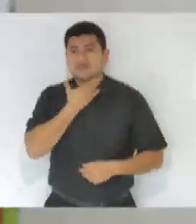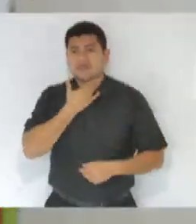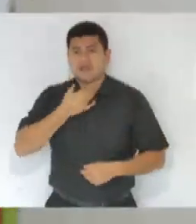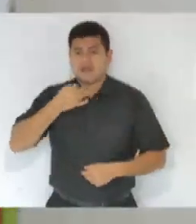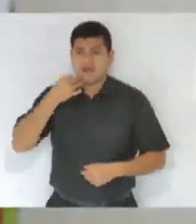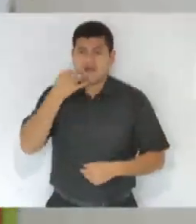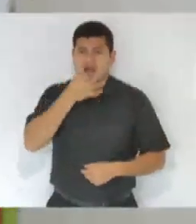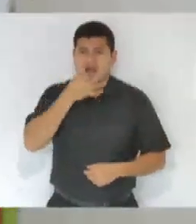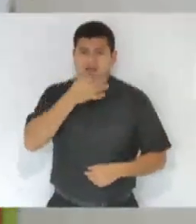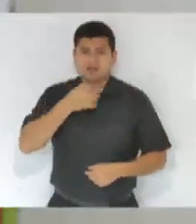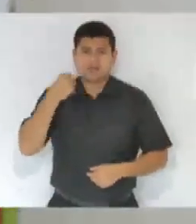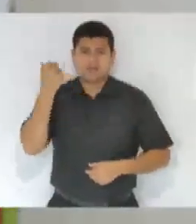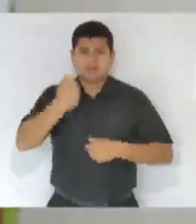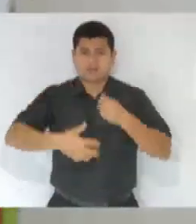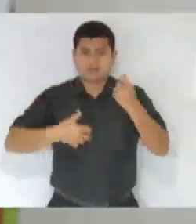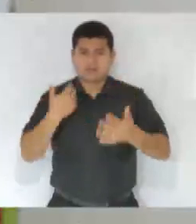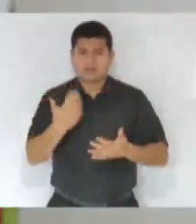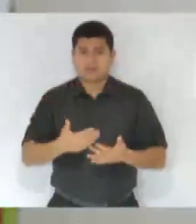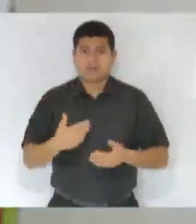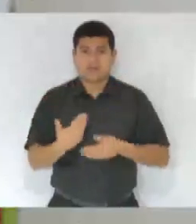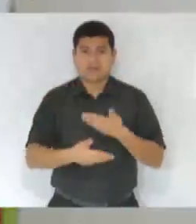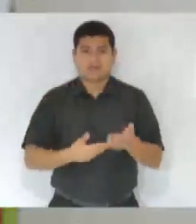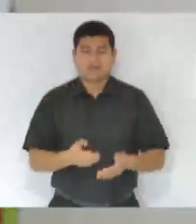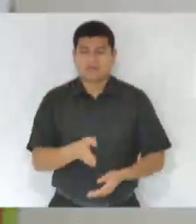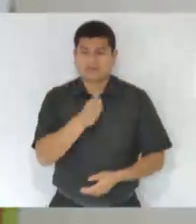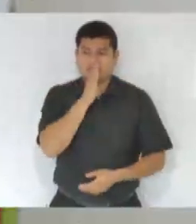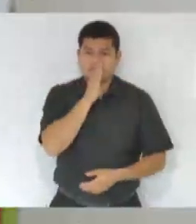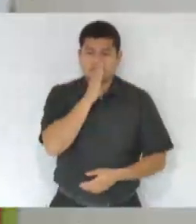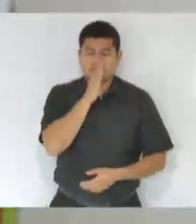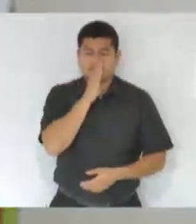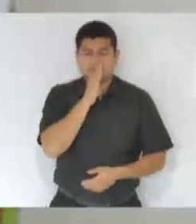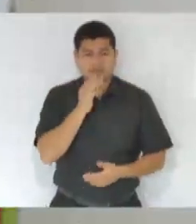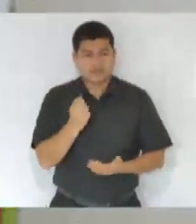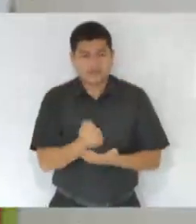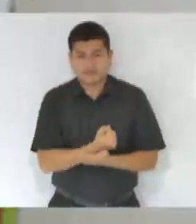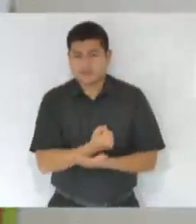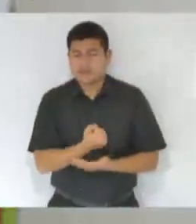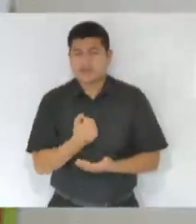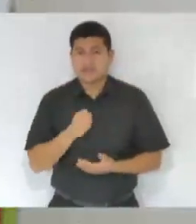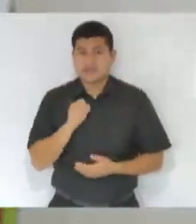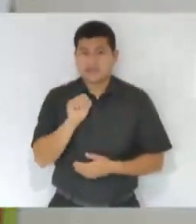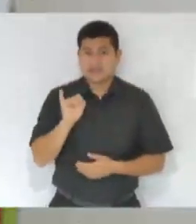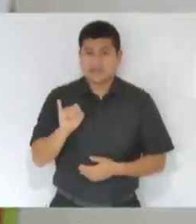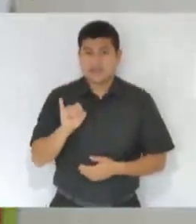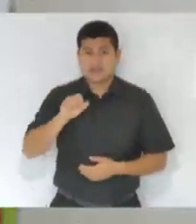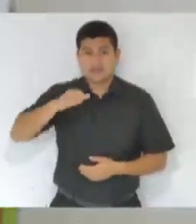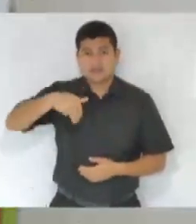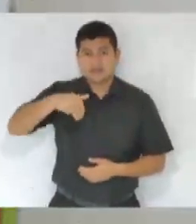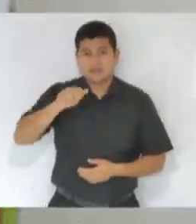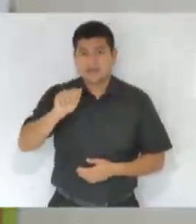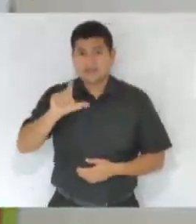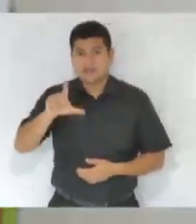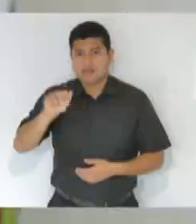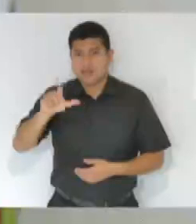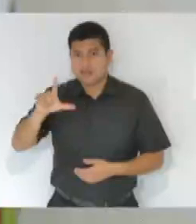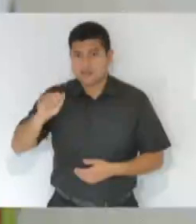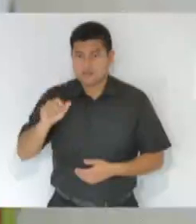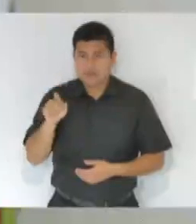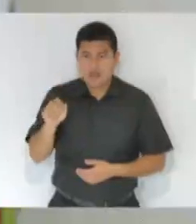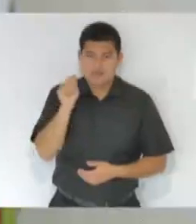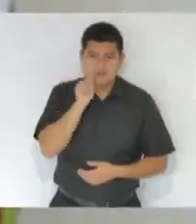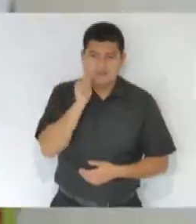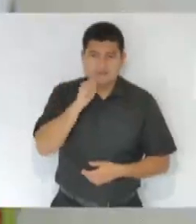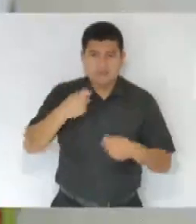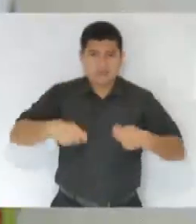quando somos silenciados. Se Malala precisa de caneta e papel,